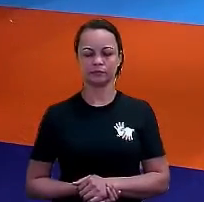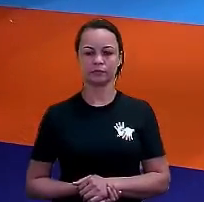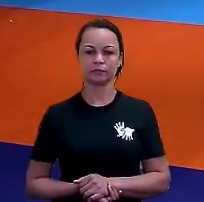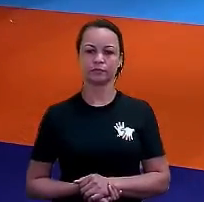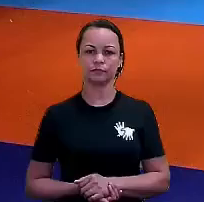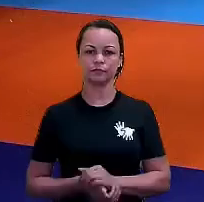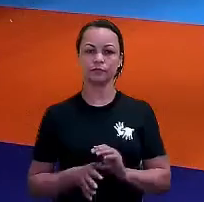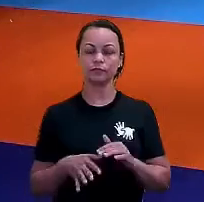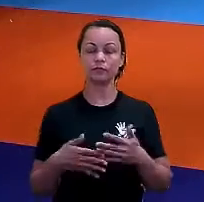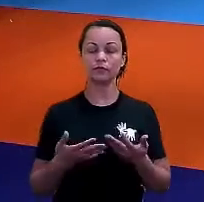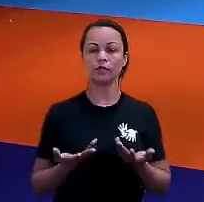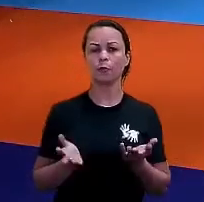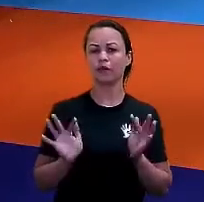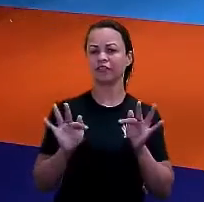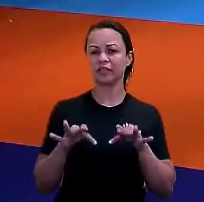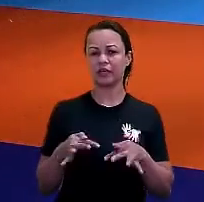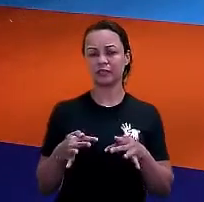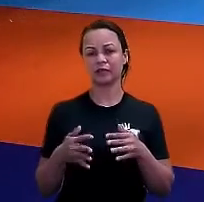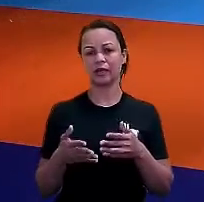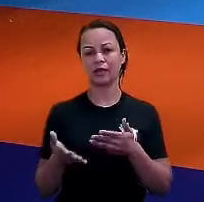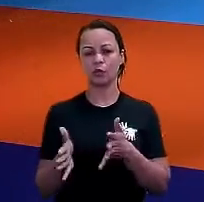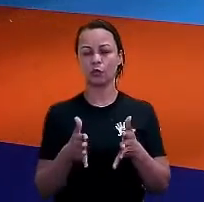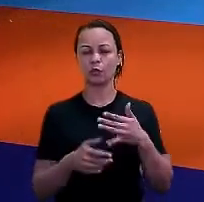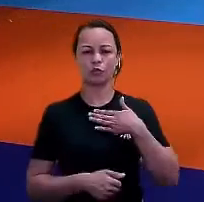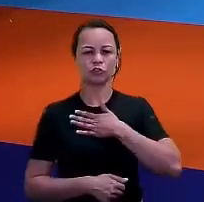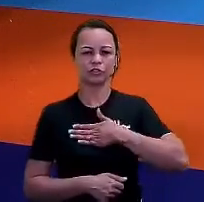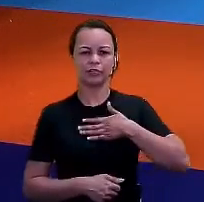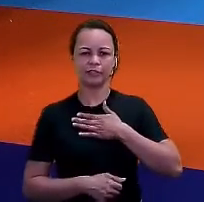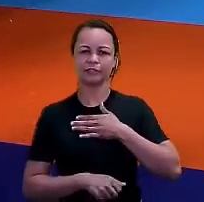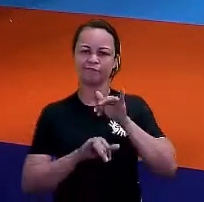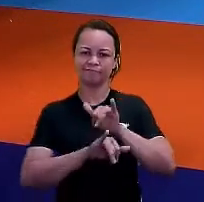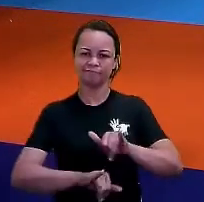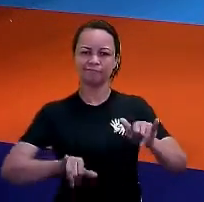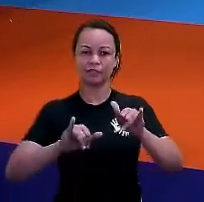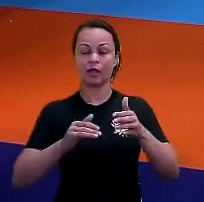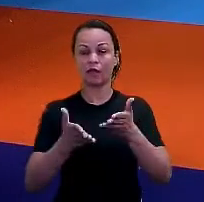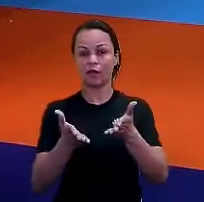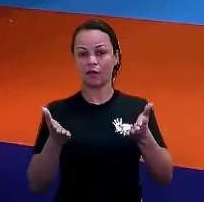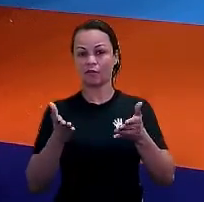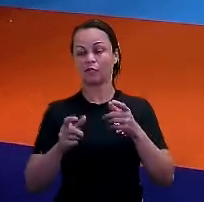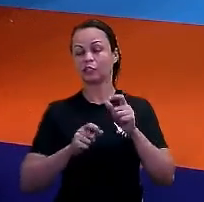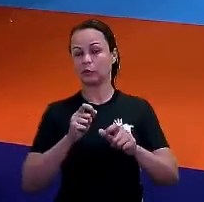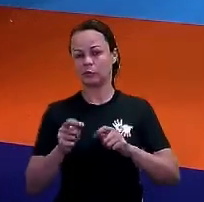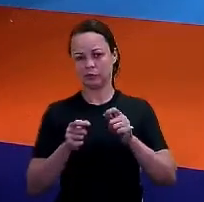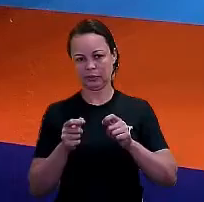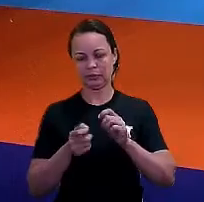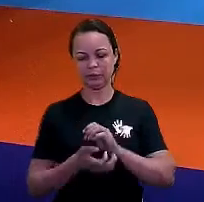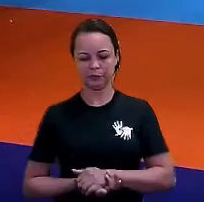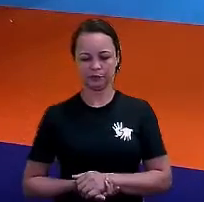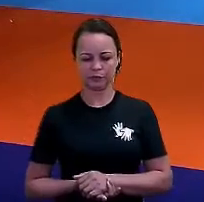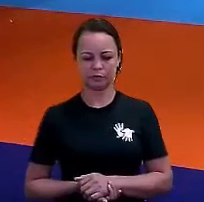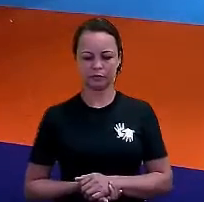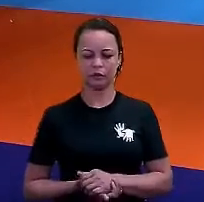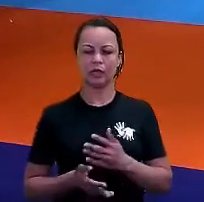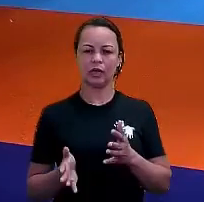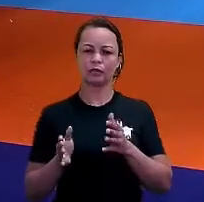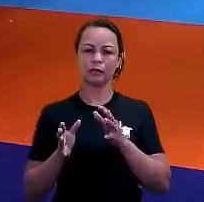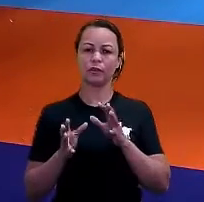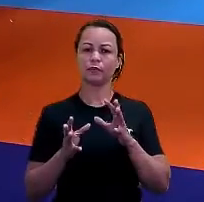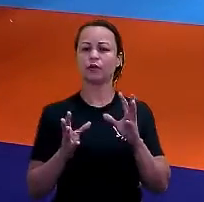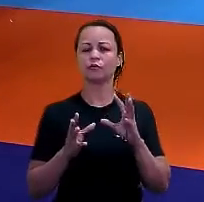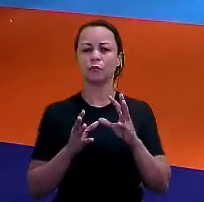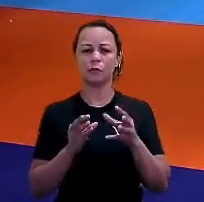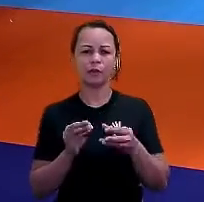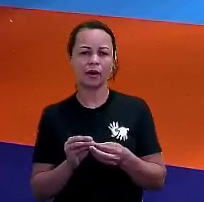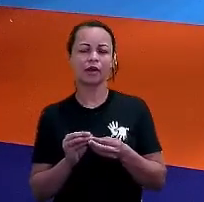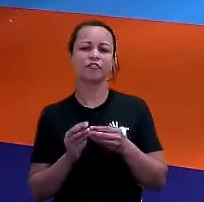para finalizar, eu gostaria de dizer para vocês que através desse breve